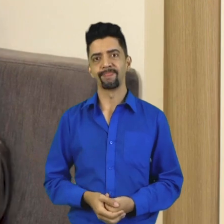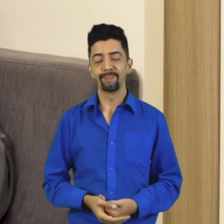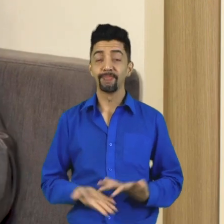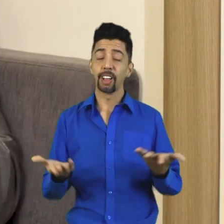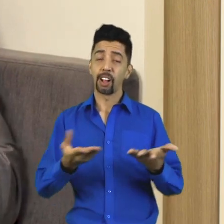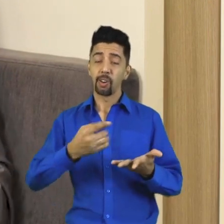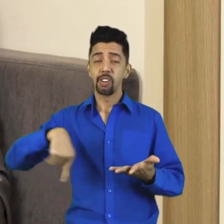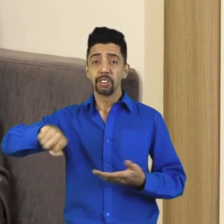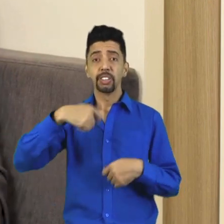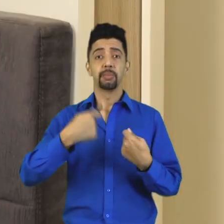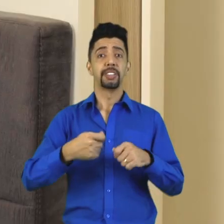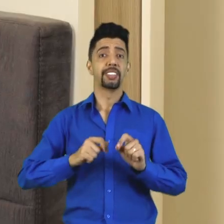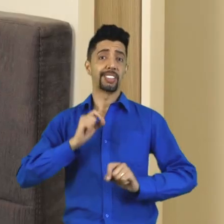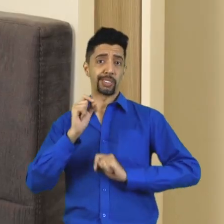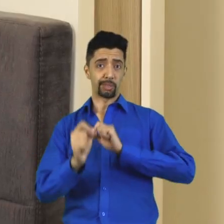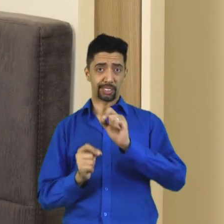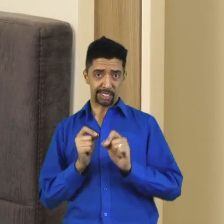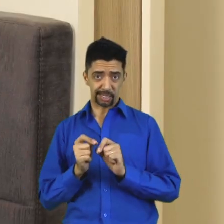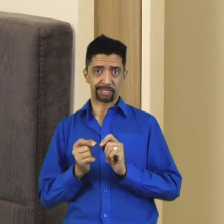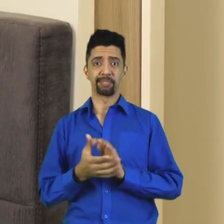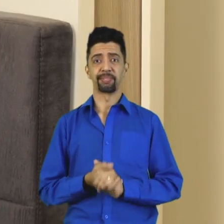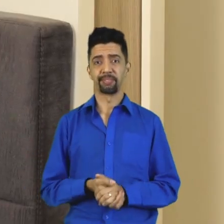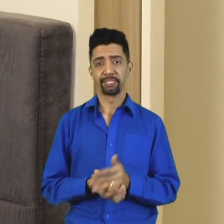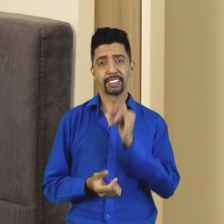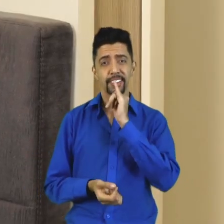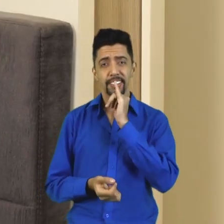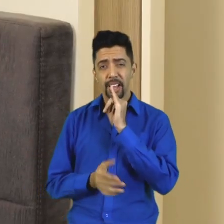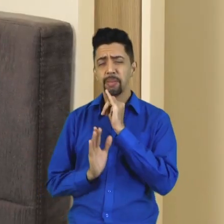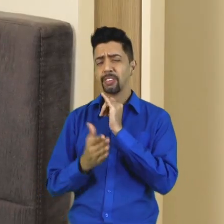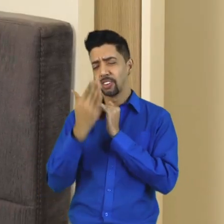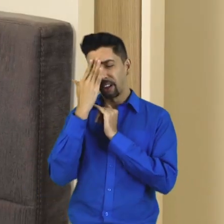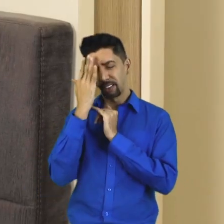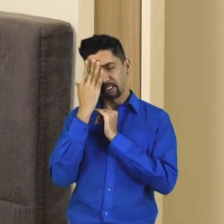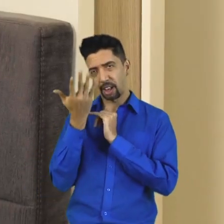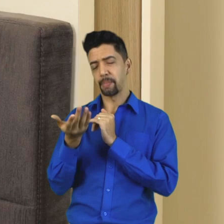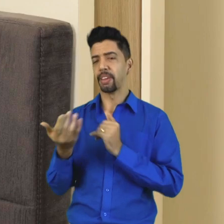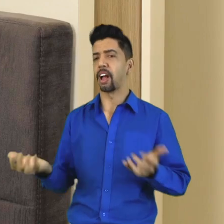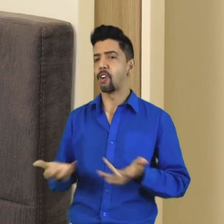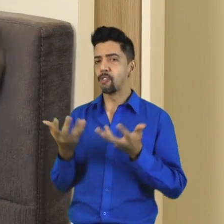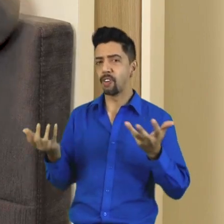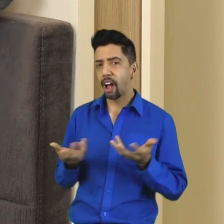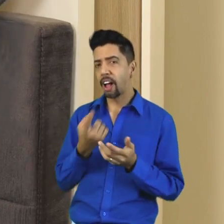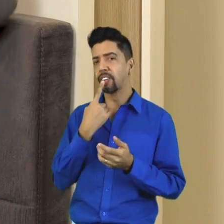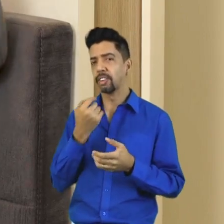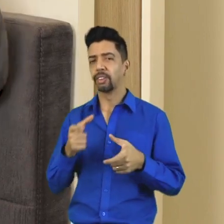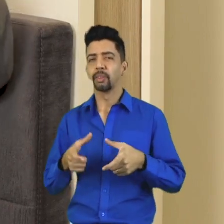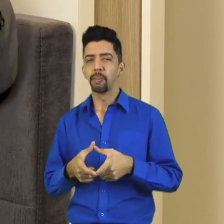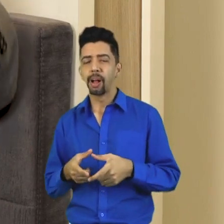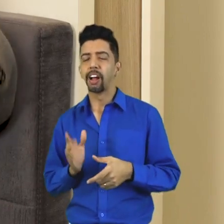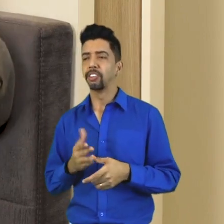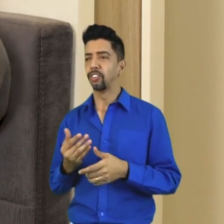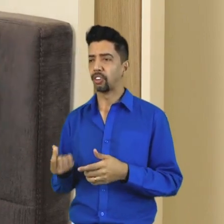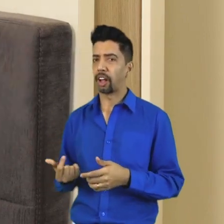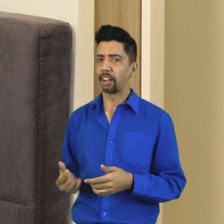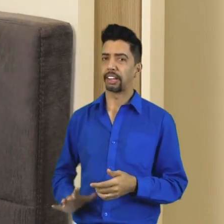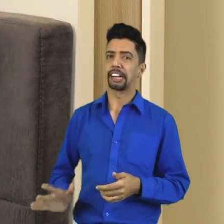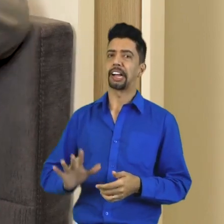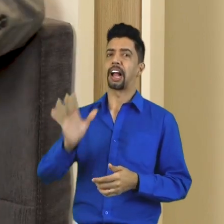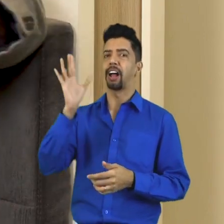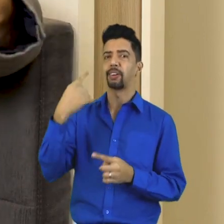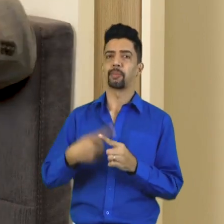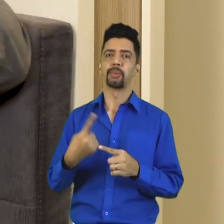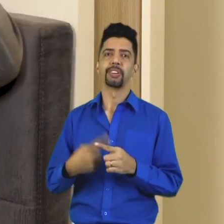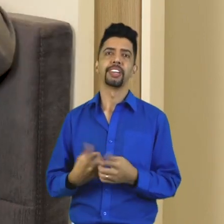de casa agora. Nós entendemos, então, que este pé de alface, esse quilo de tomate, ele está mais caro porque